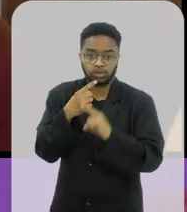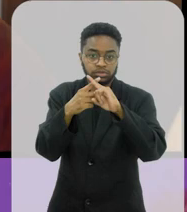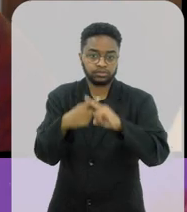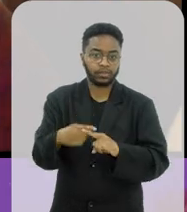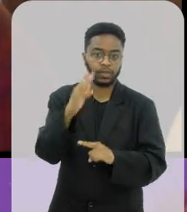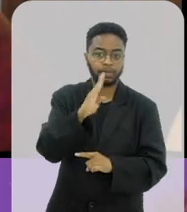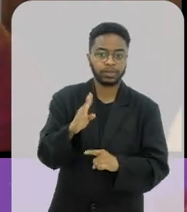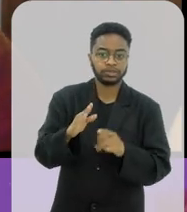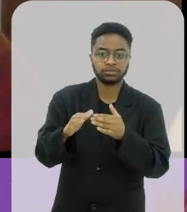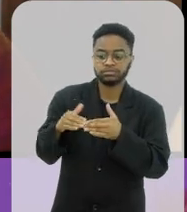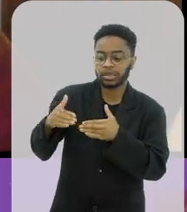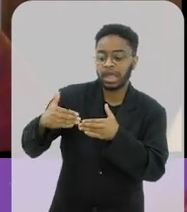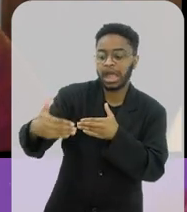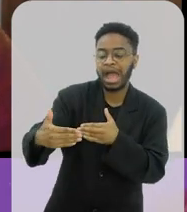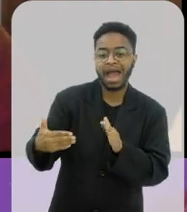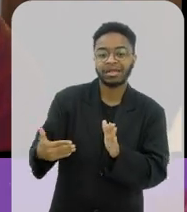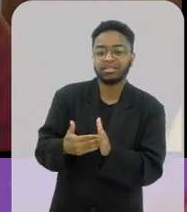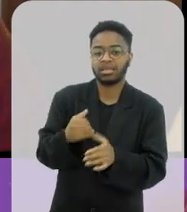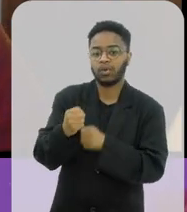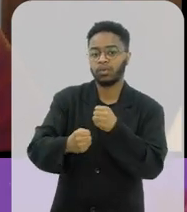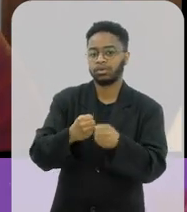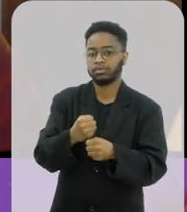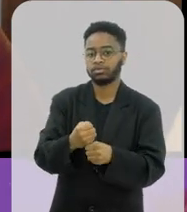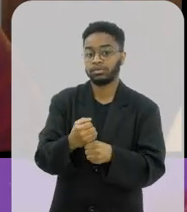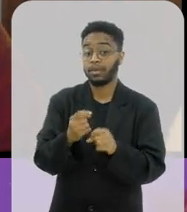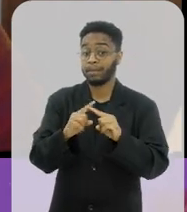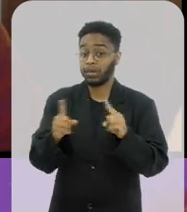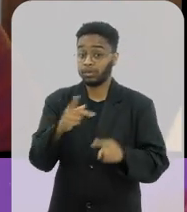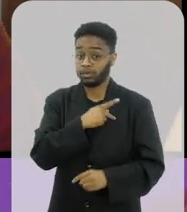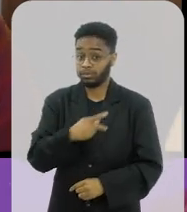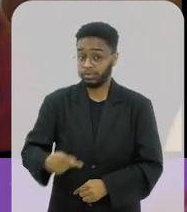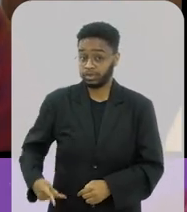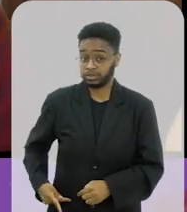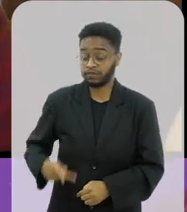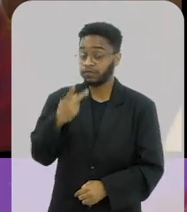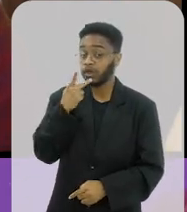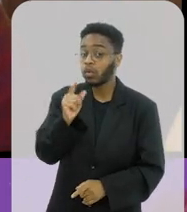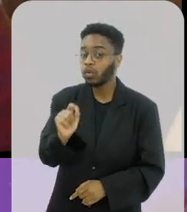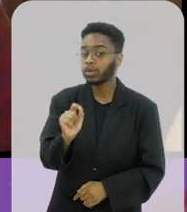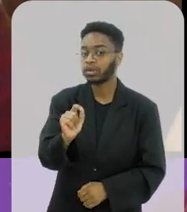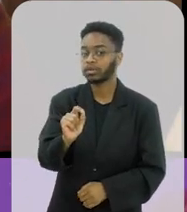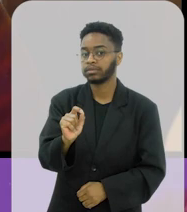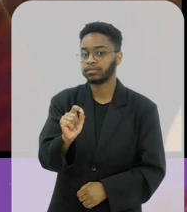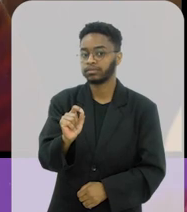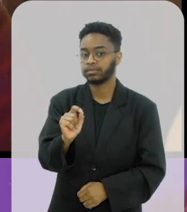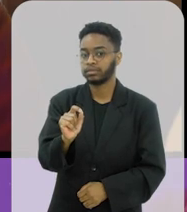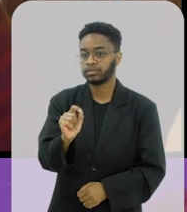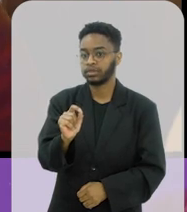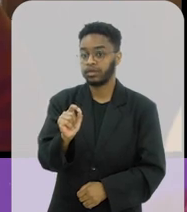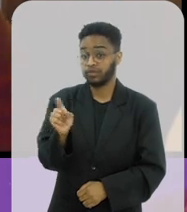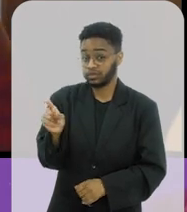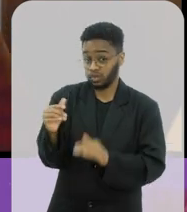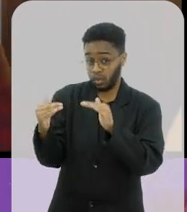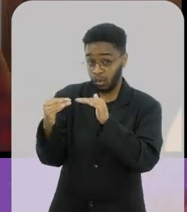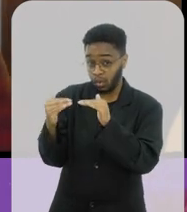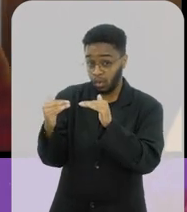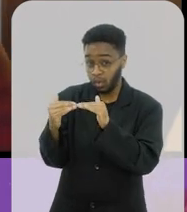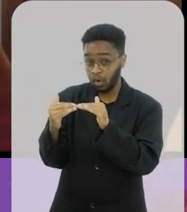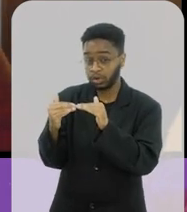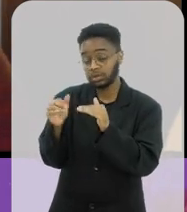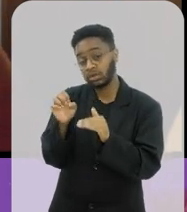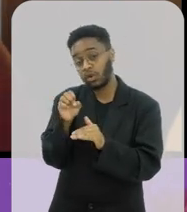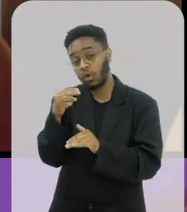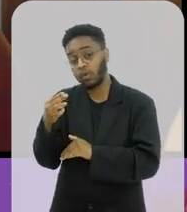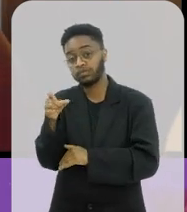Brasileiro se estenda para o ano que vem. O que disse o presidente Edinaldo Rodrigues, da CBF? Você concorda